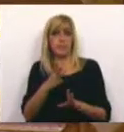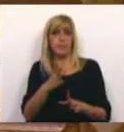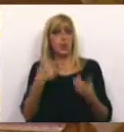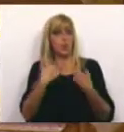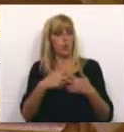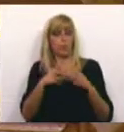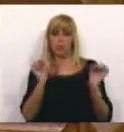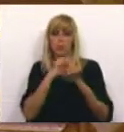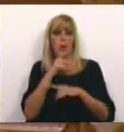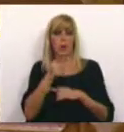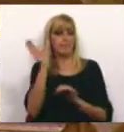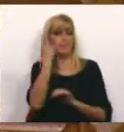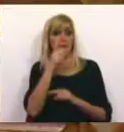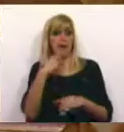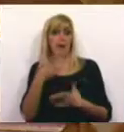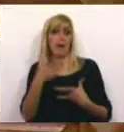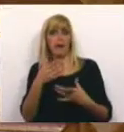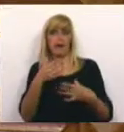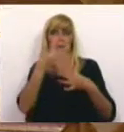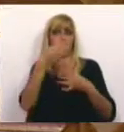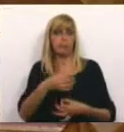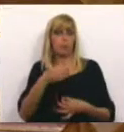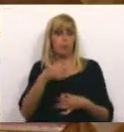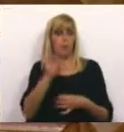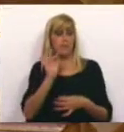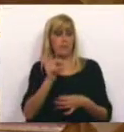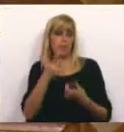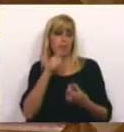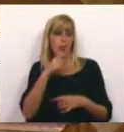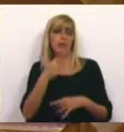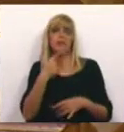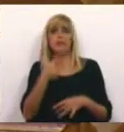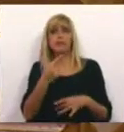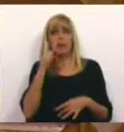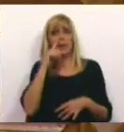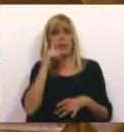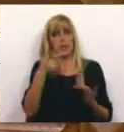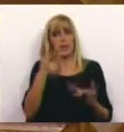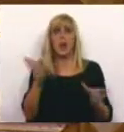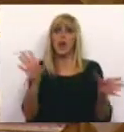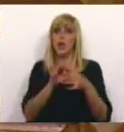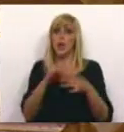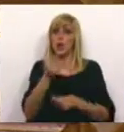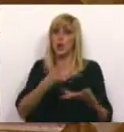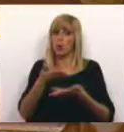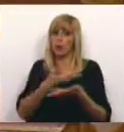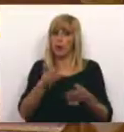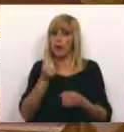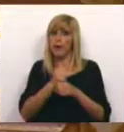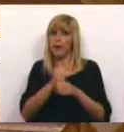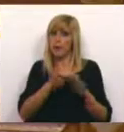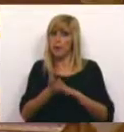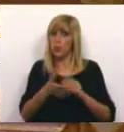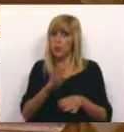para dúvidas e que ninguém de bom senso e de boa fé poderá desmentir. É que em matéria de economia e emprego a